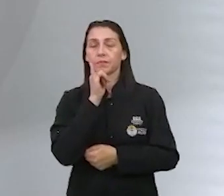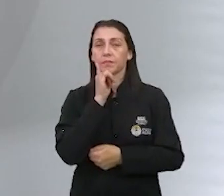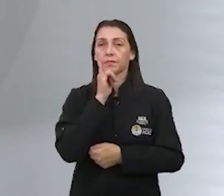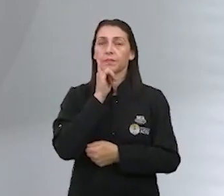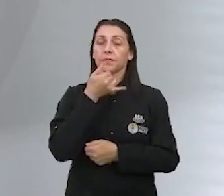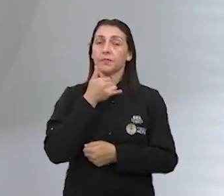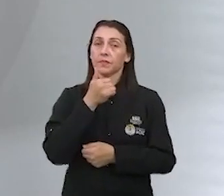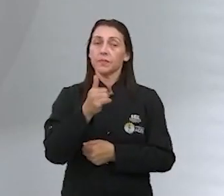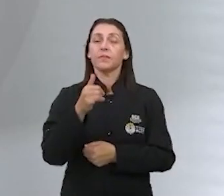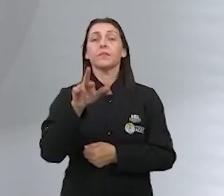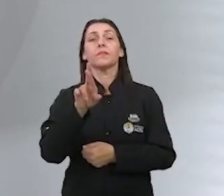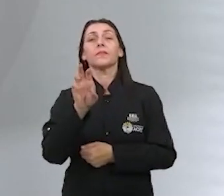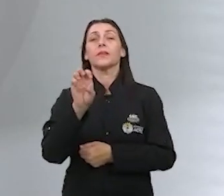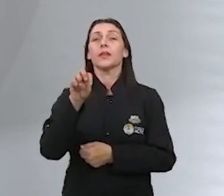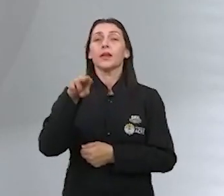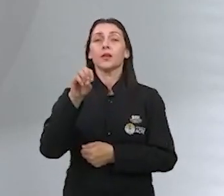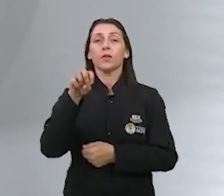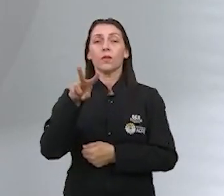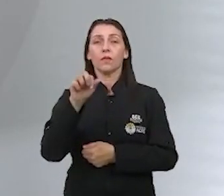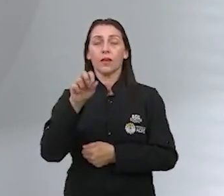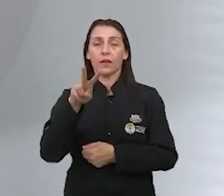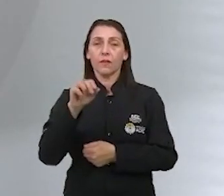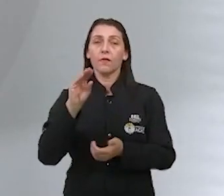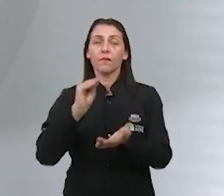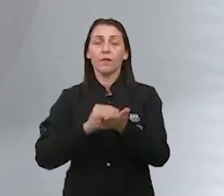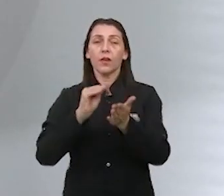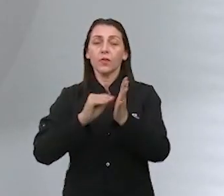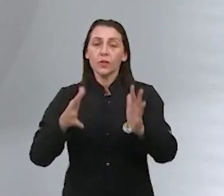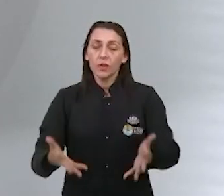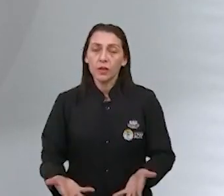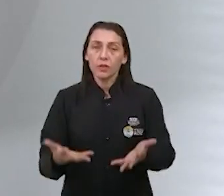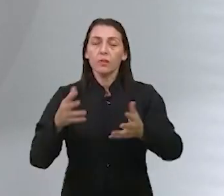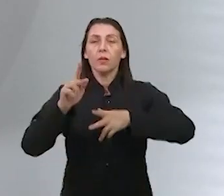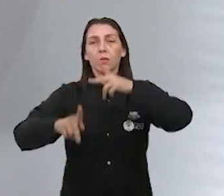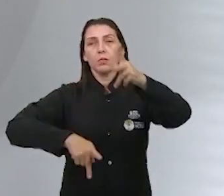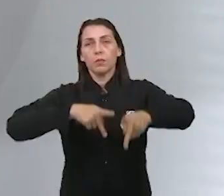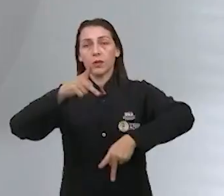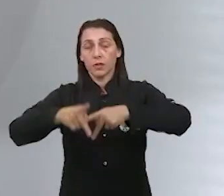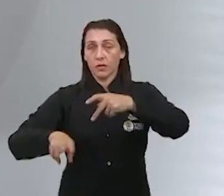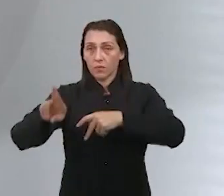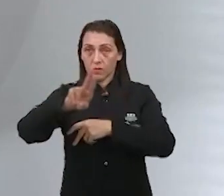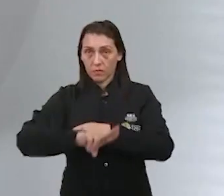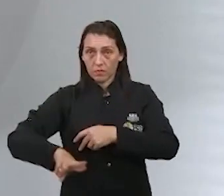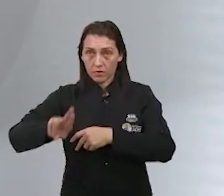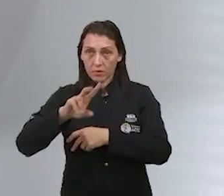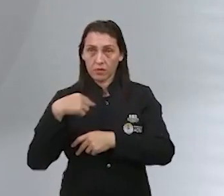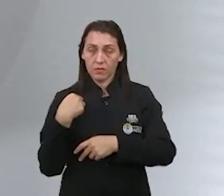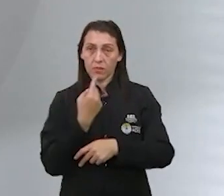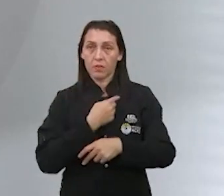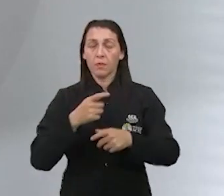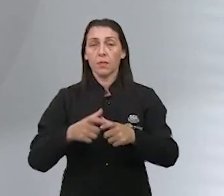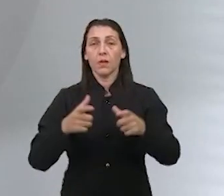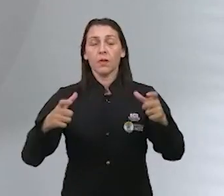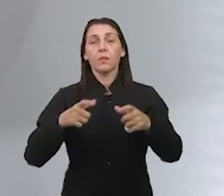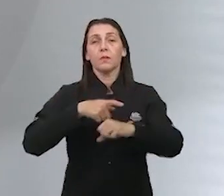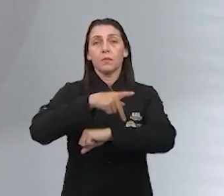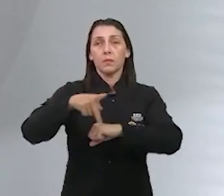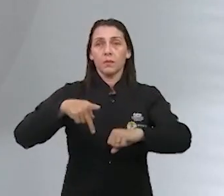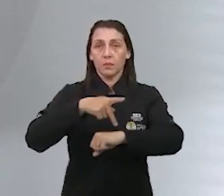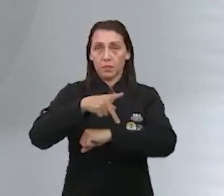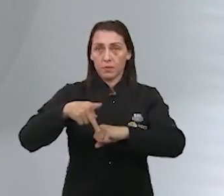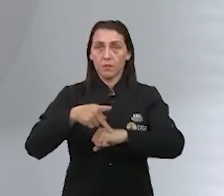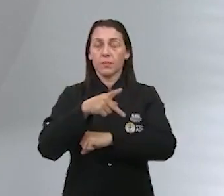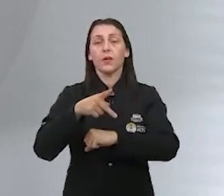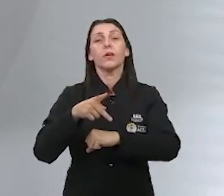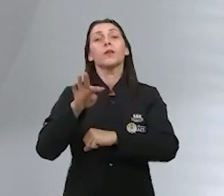renovável, tá? O que falta é um incentivo para a população usar mais esses recursos. Mas nós somos o maior país